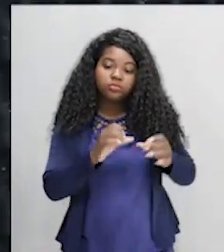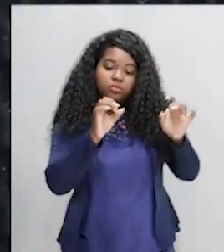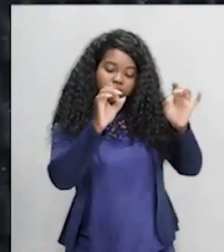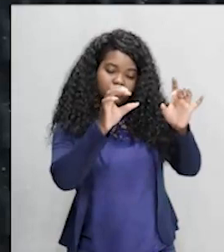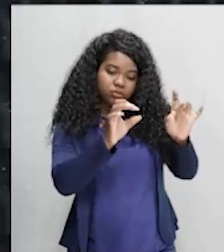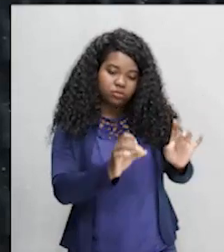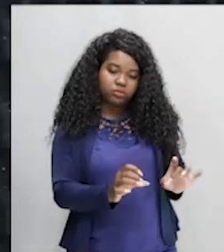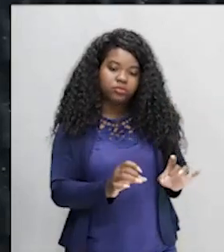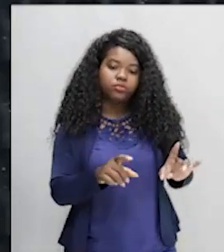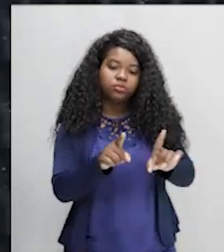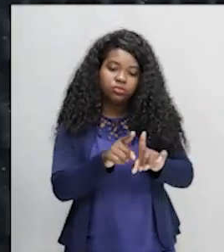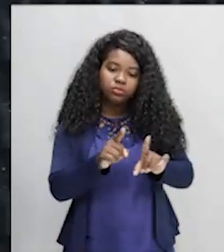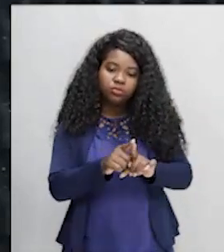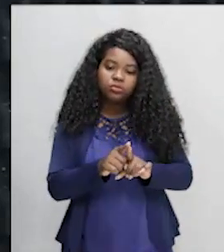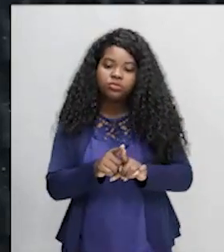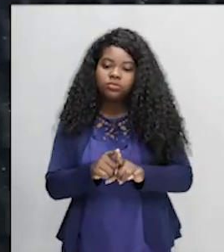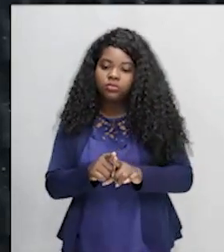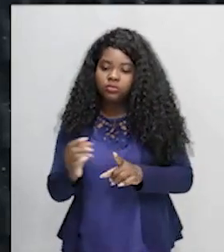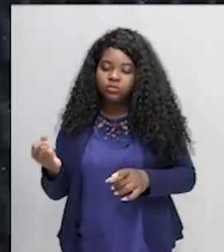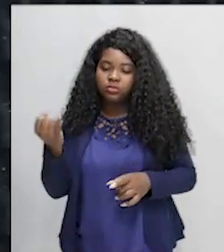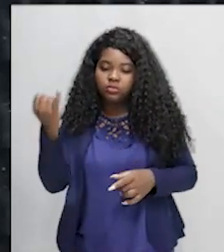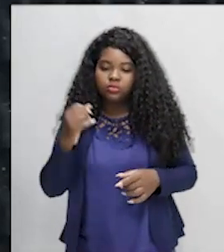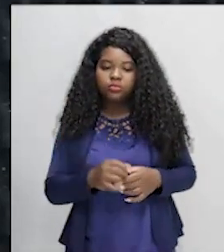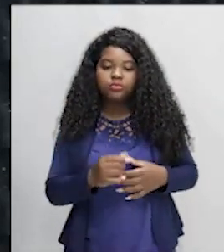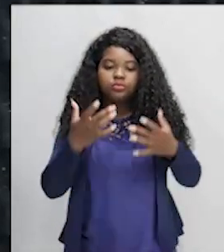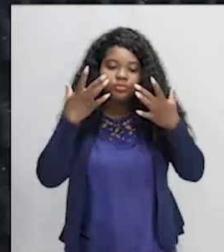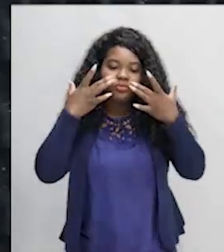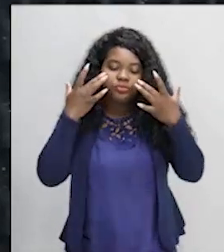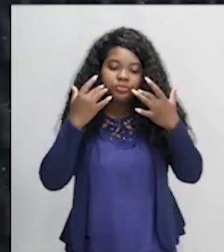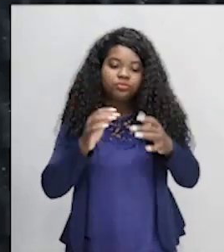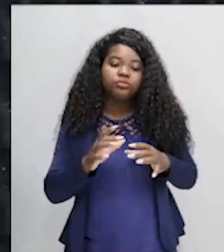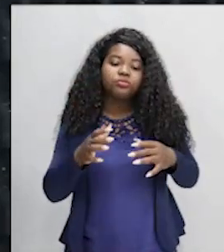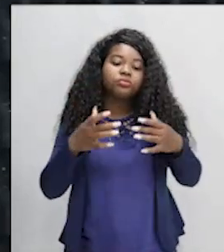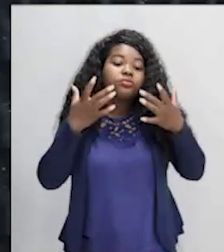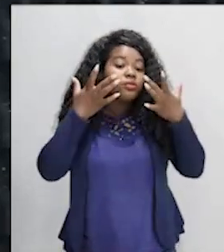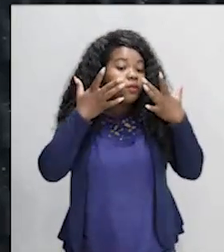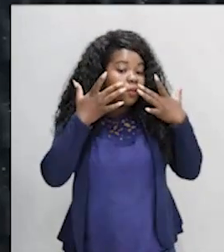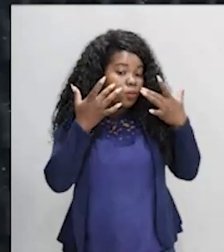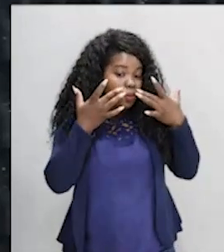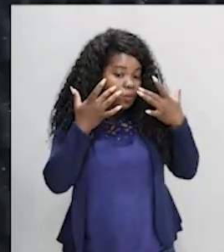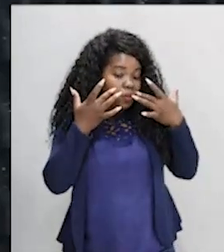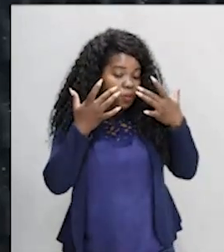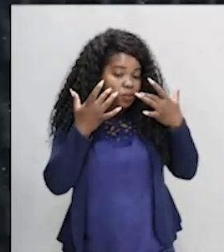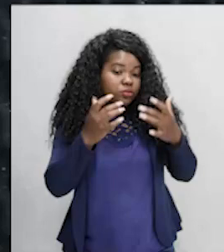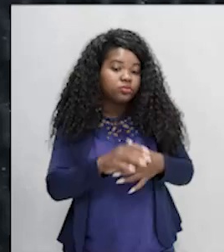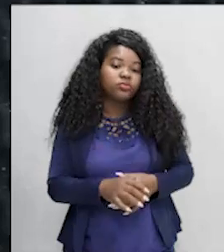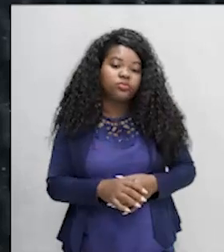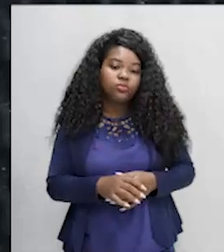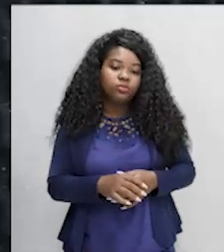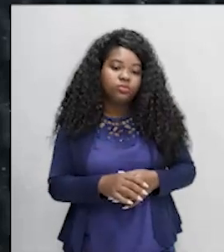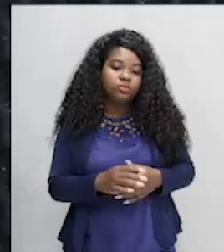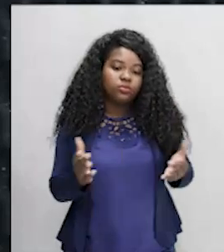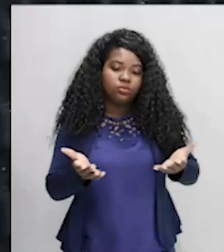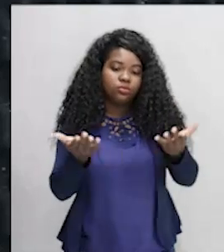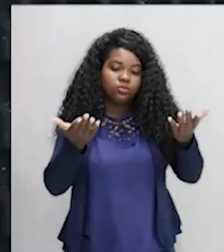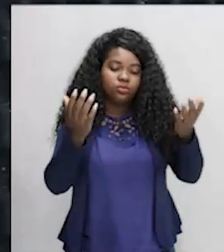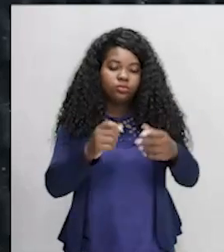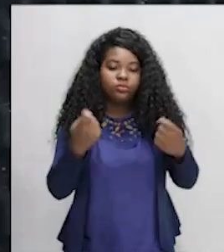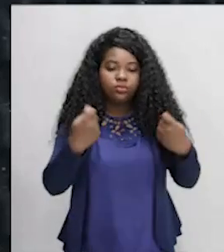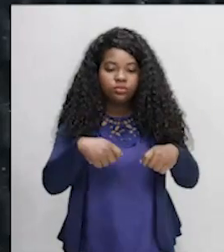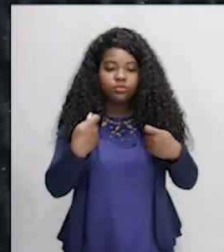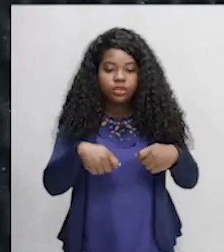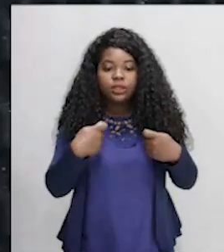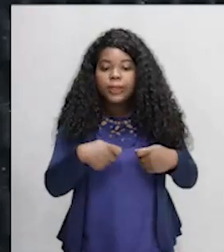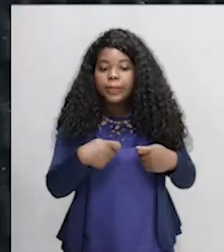pontual áreas afins de arte. O teatro é uma manifestação de arte que precisa de uma plateia